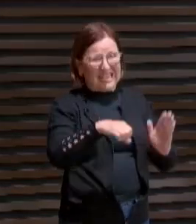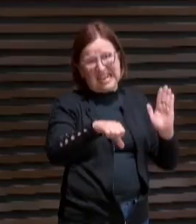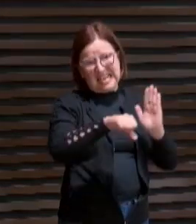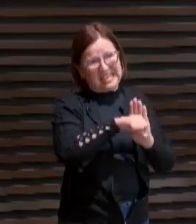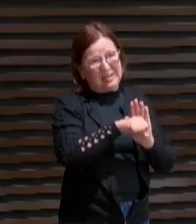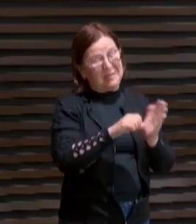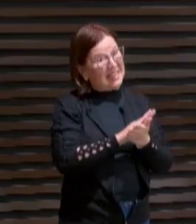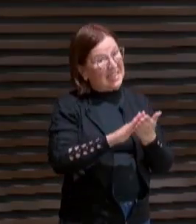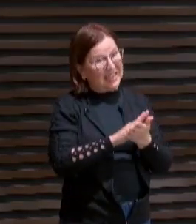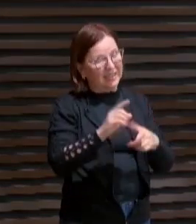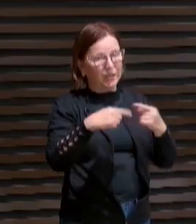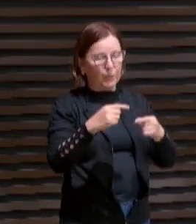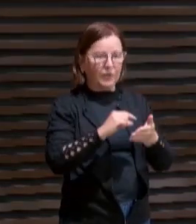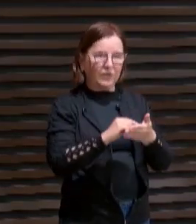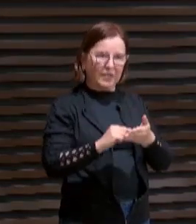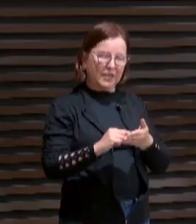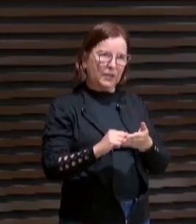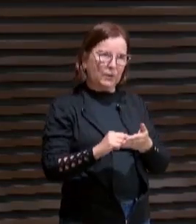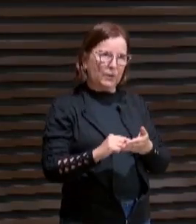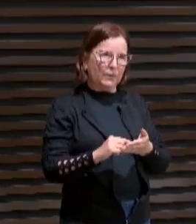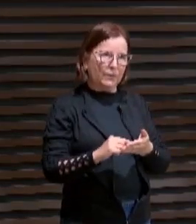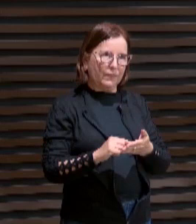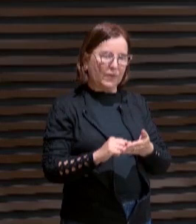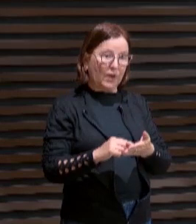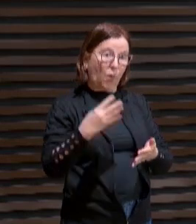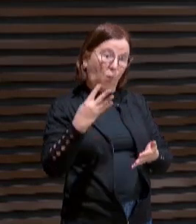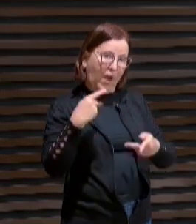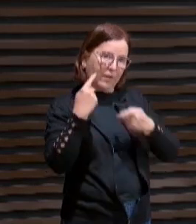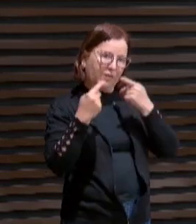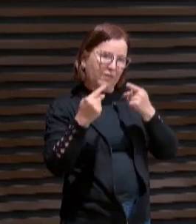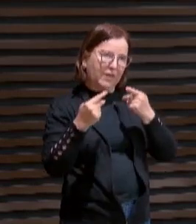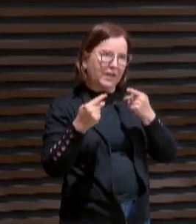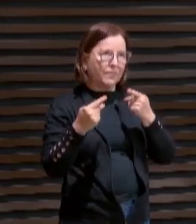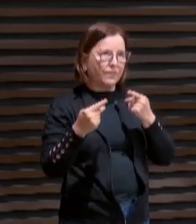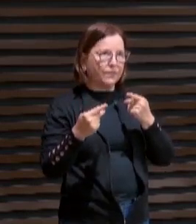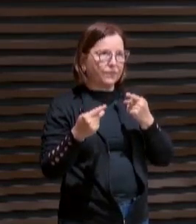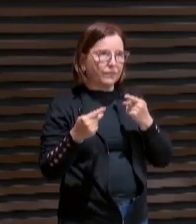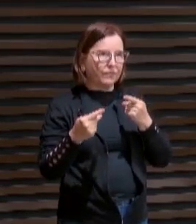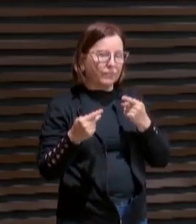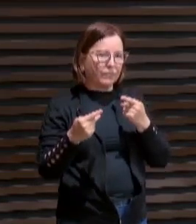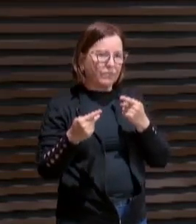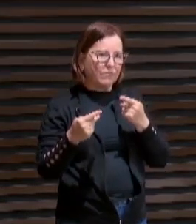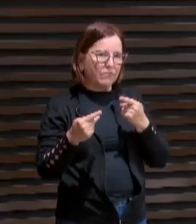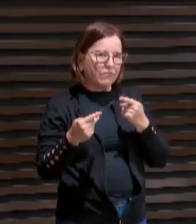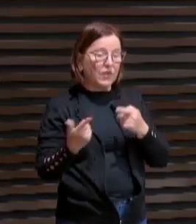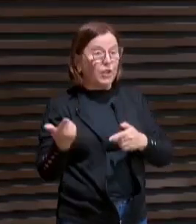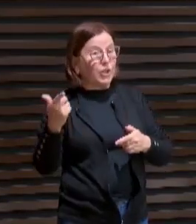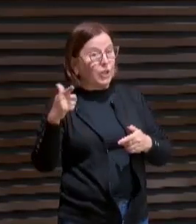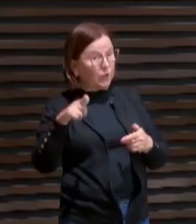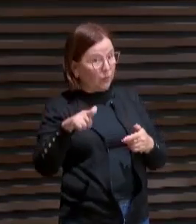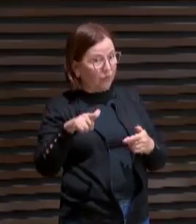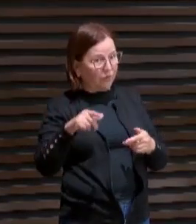Depois, no versículo 19, 4, ele vai dizer exatamente isto. Outra vez